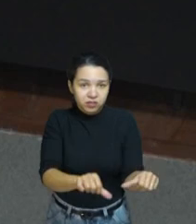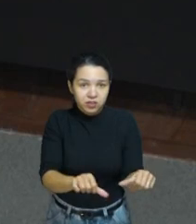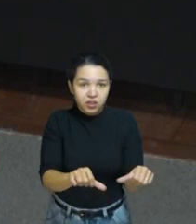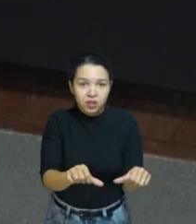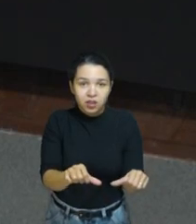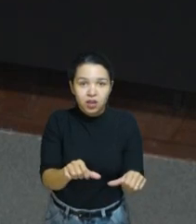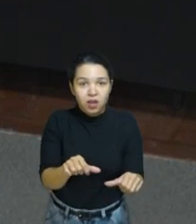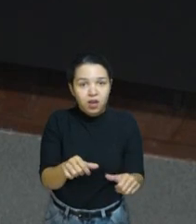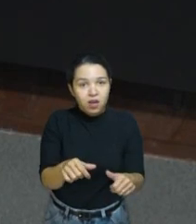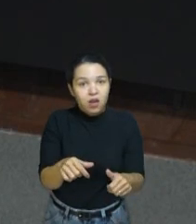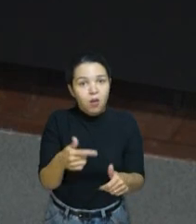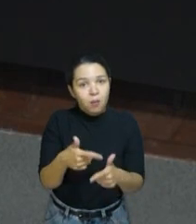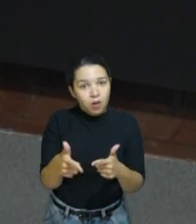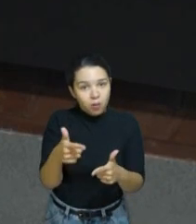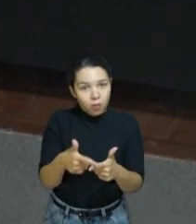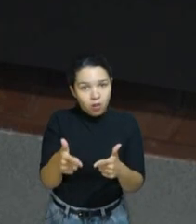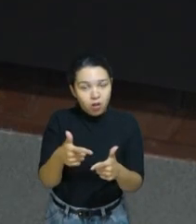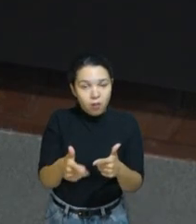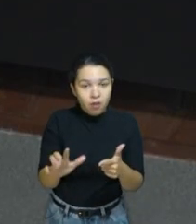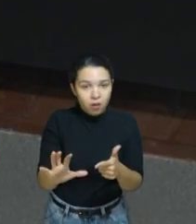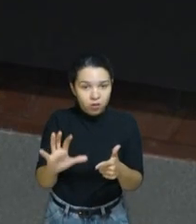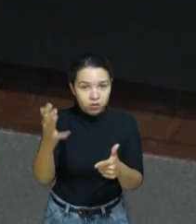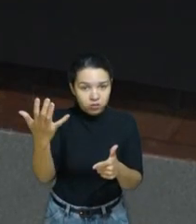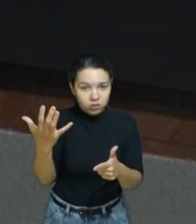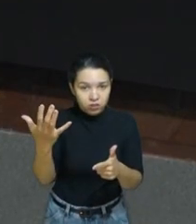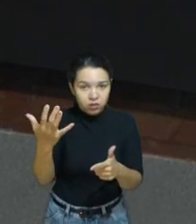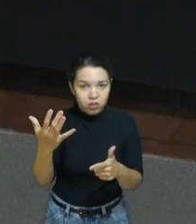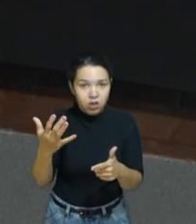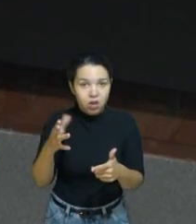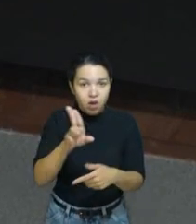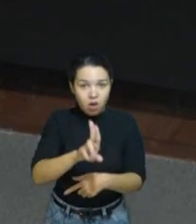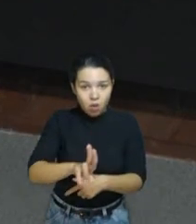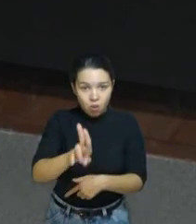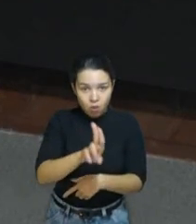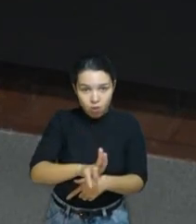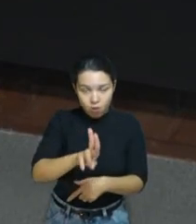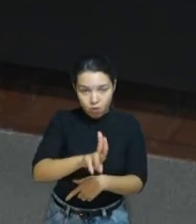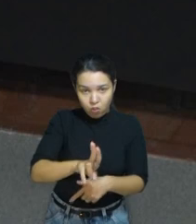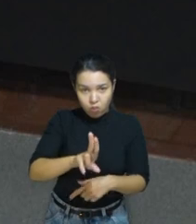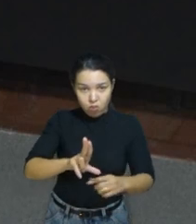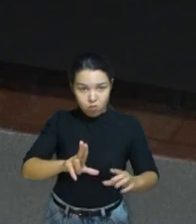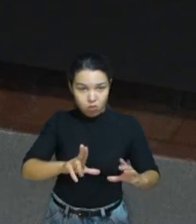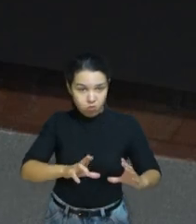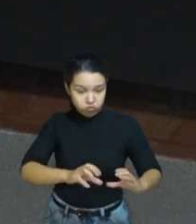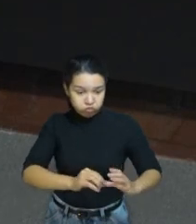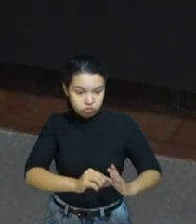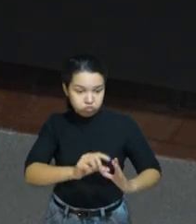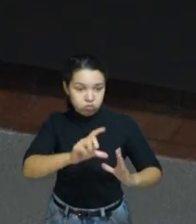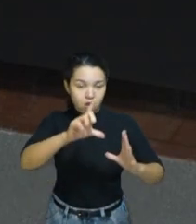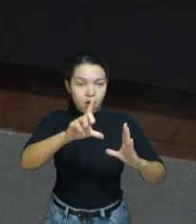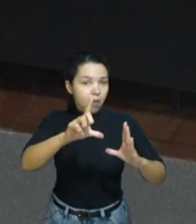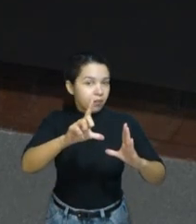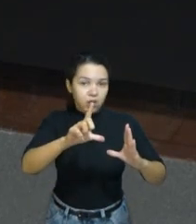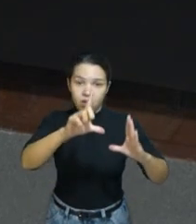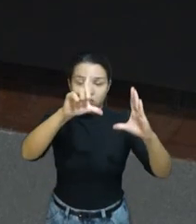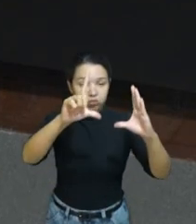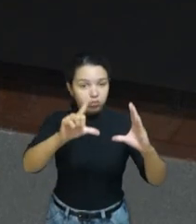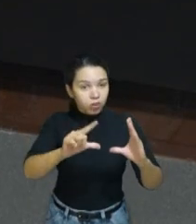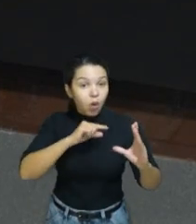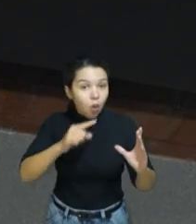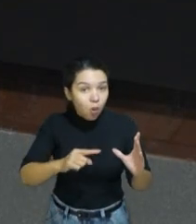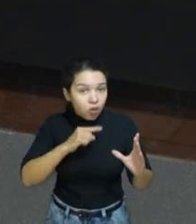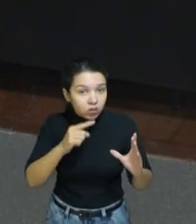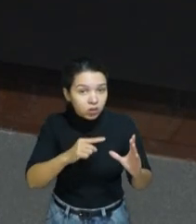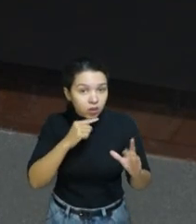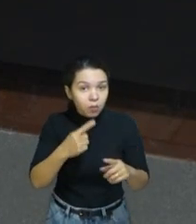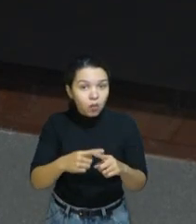problema sério e está acontecendo. Então, enquanto a gente não diminuir esse consumismo, não adianta, porque a gente está evoluindo na